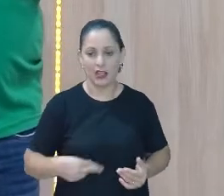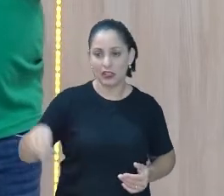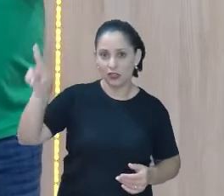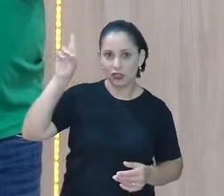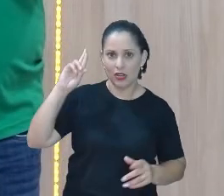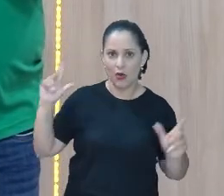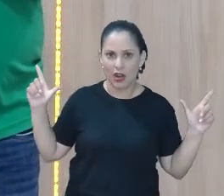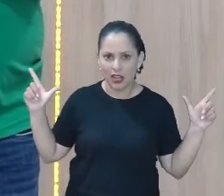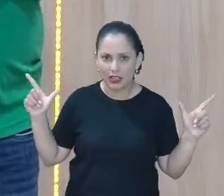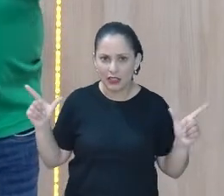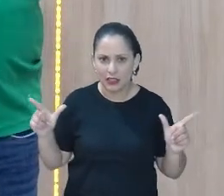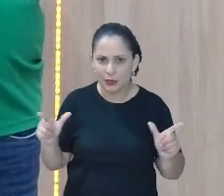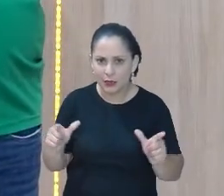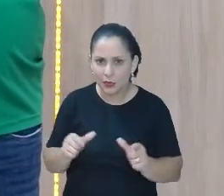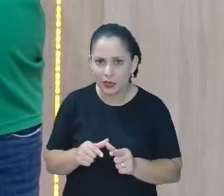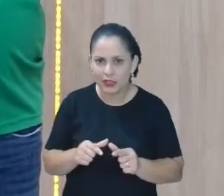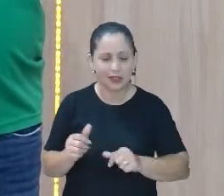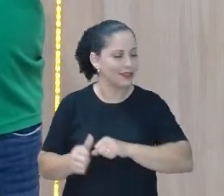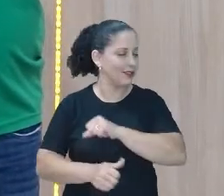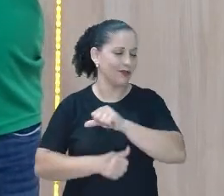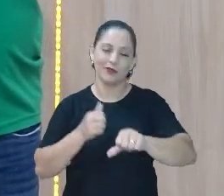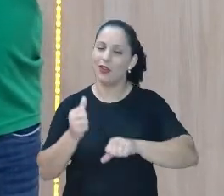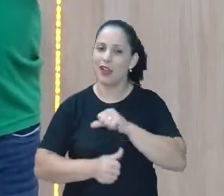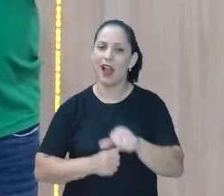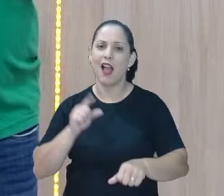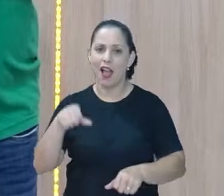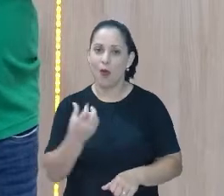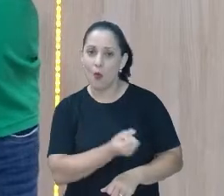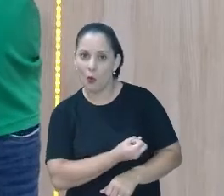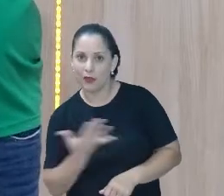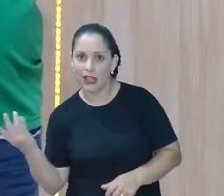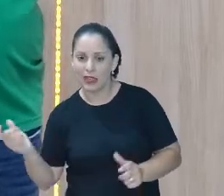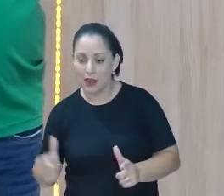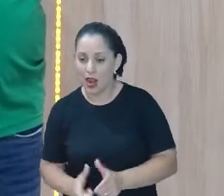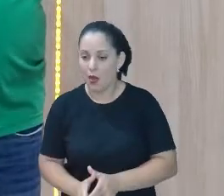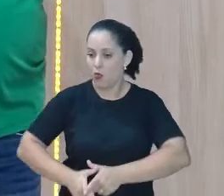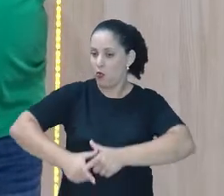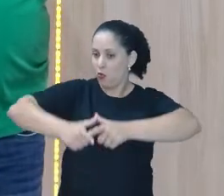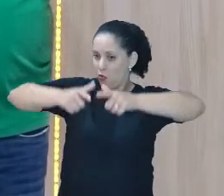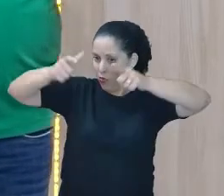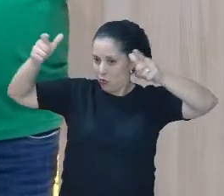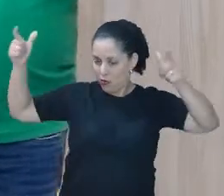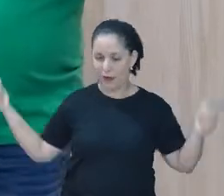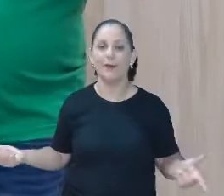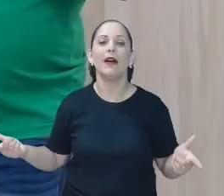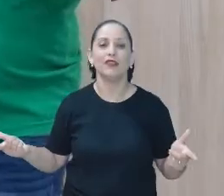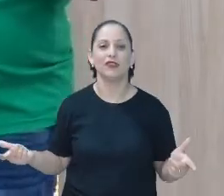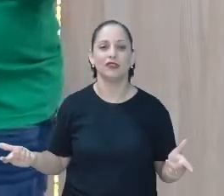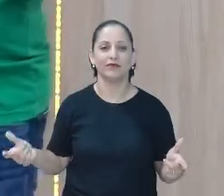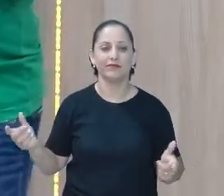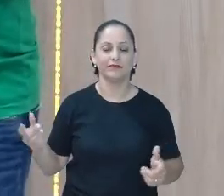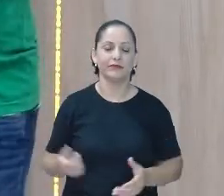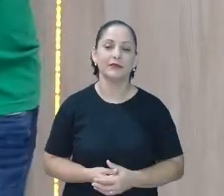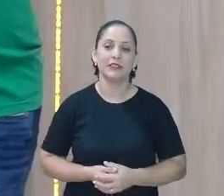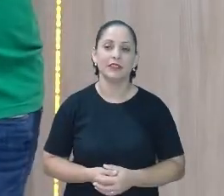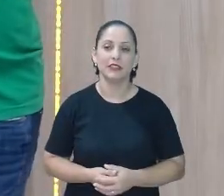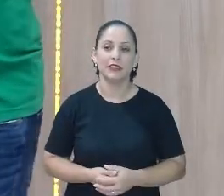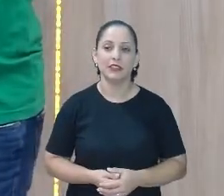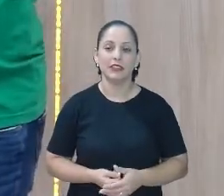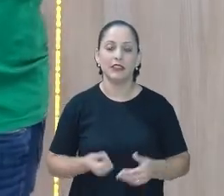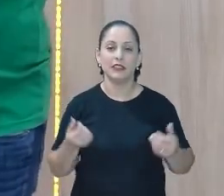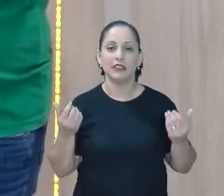diminuir, ela começou a aumentar, né? Os cristãos começaram a se tornar grande número ali. E isso fez com